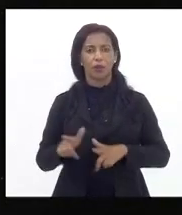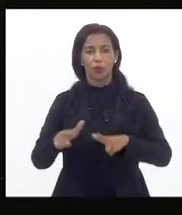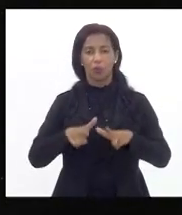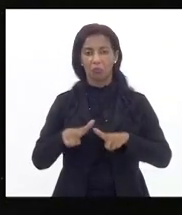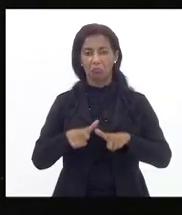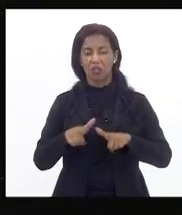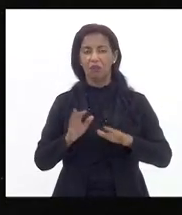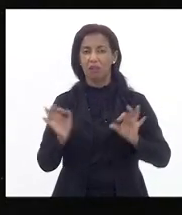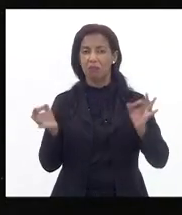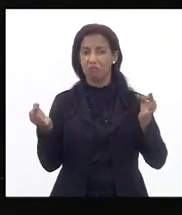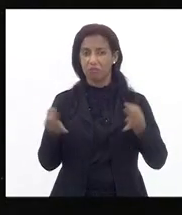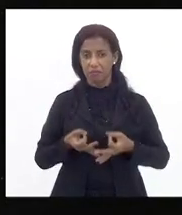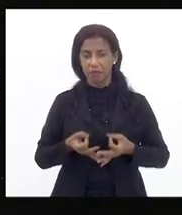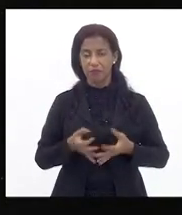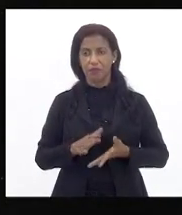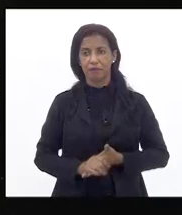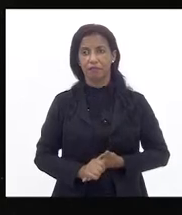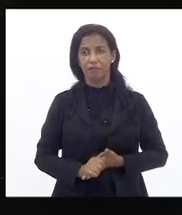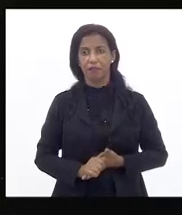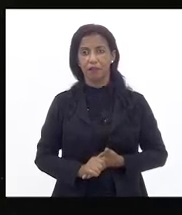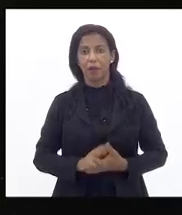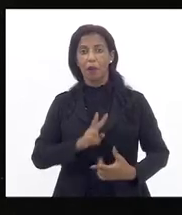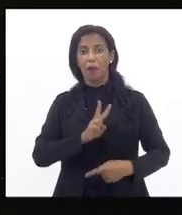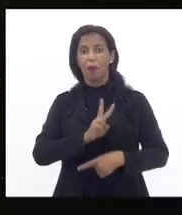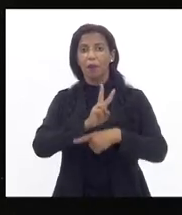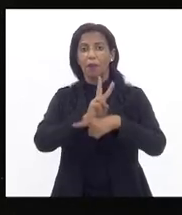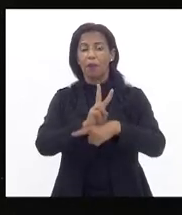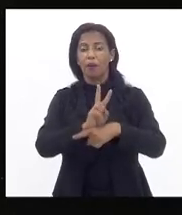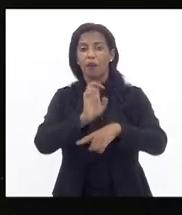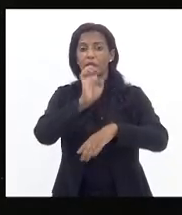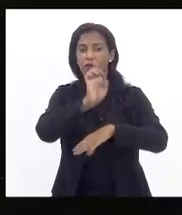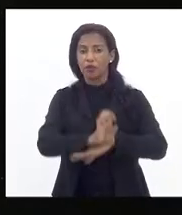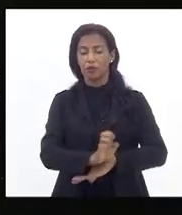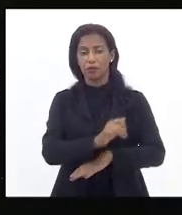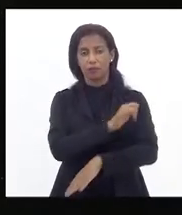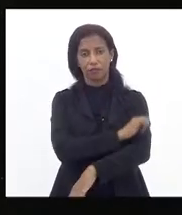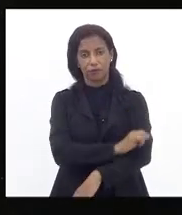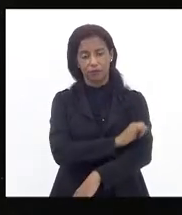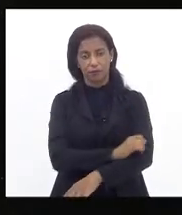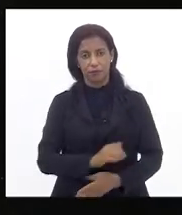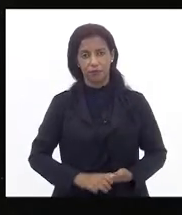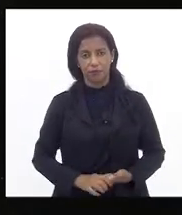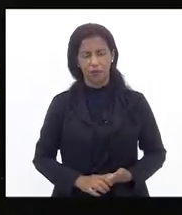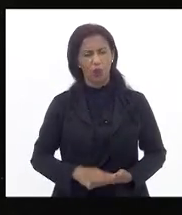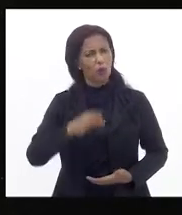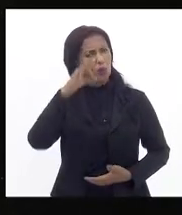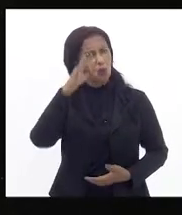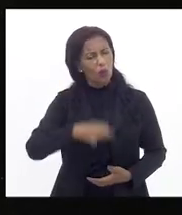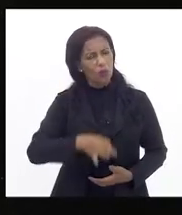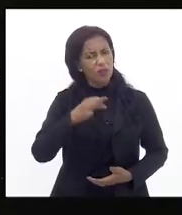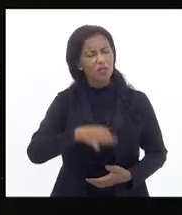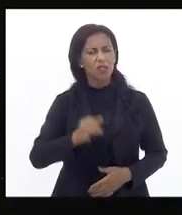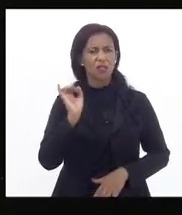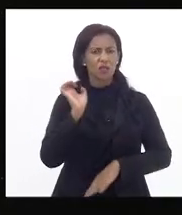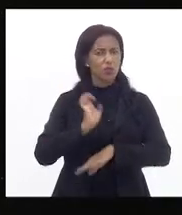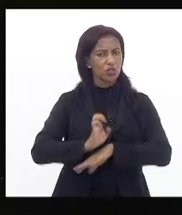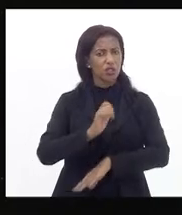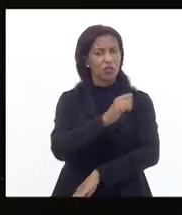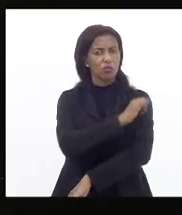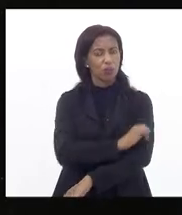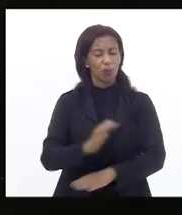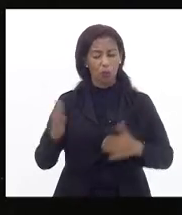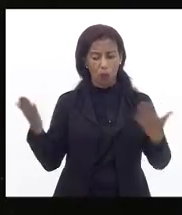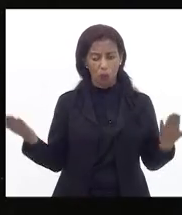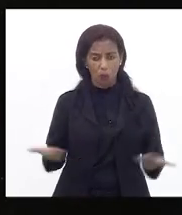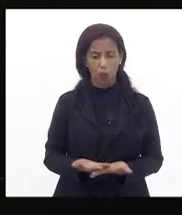trabalho efetivo em defesa do Estado do Rio de Janeiro com certeza se o estado do Rio de